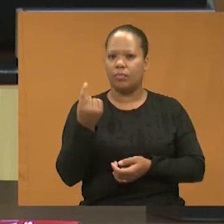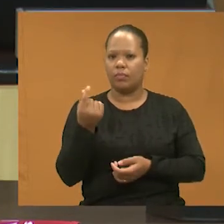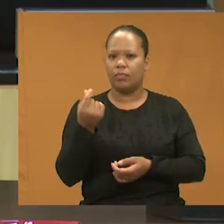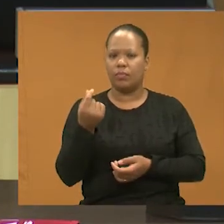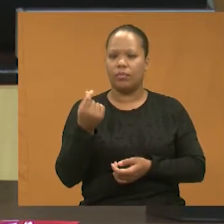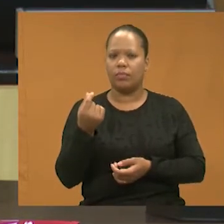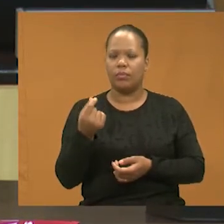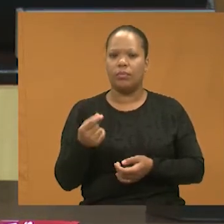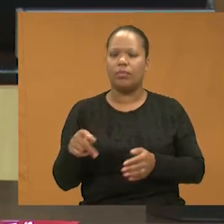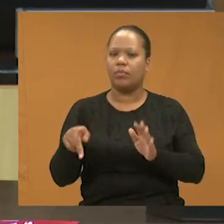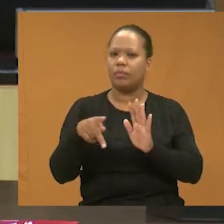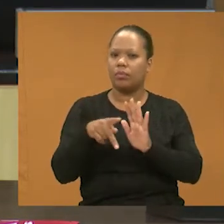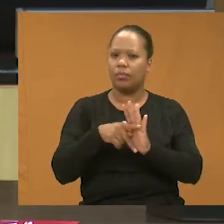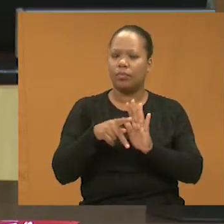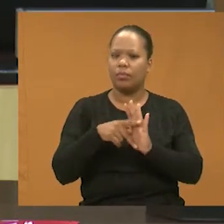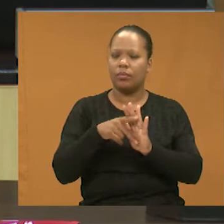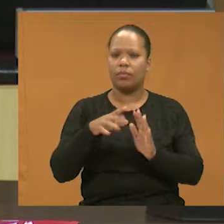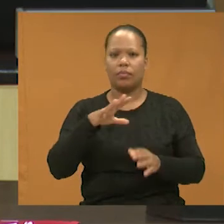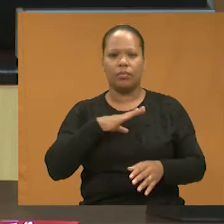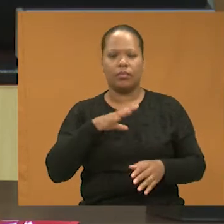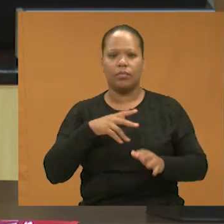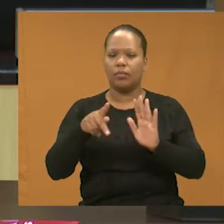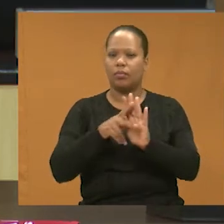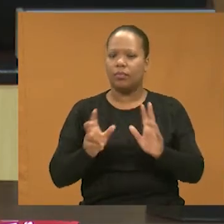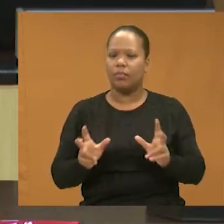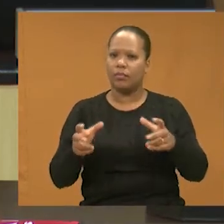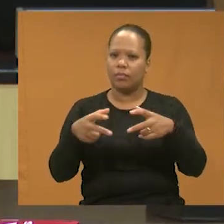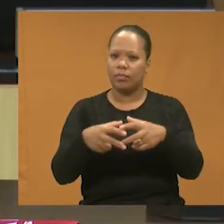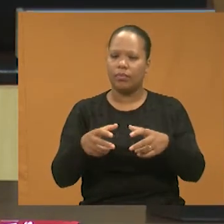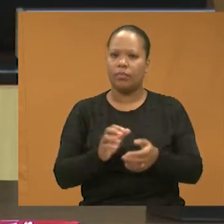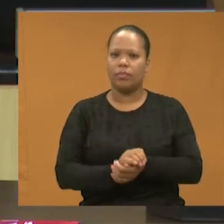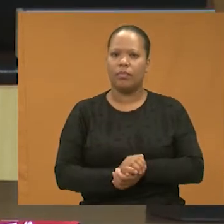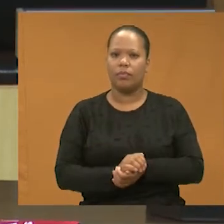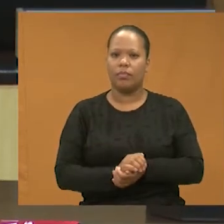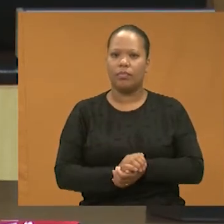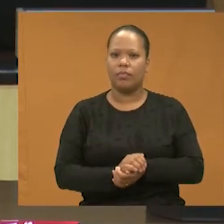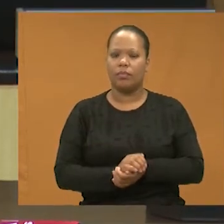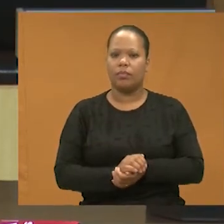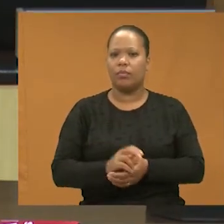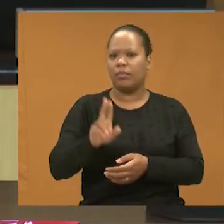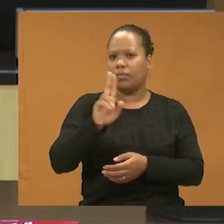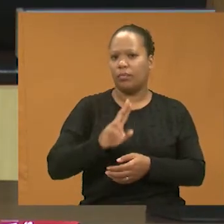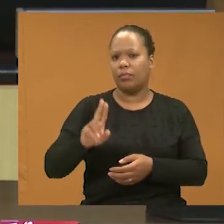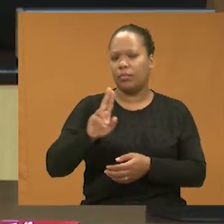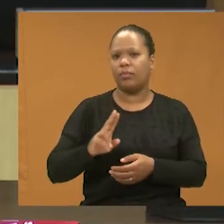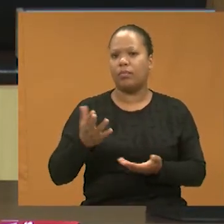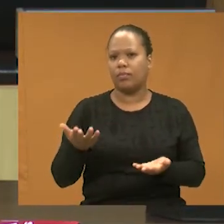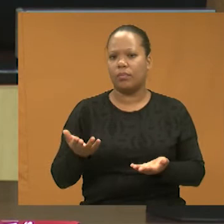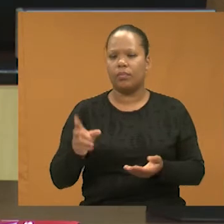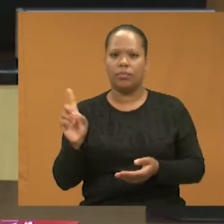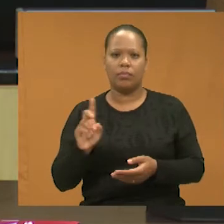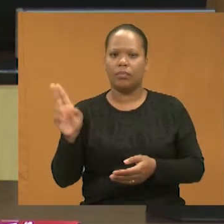tem natureza pública, pertencendo à Câmara Municipal de Jacareí, e, caso não fosse utilizado, seria